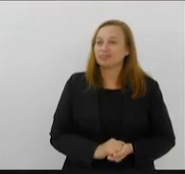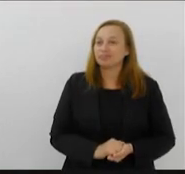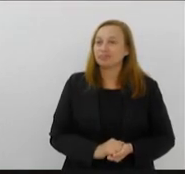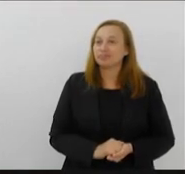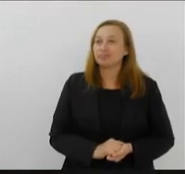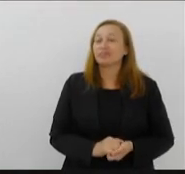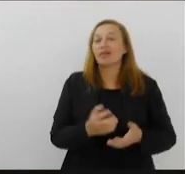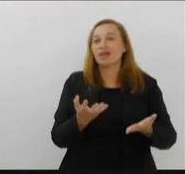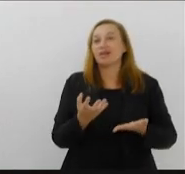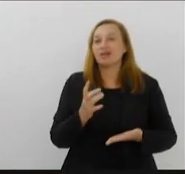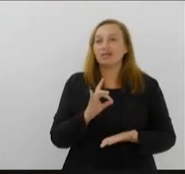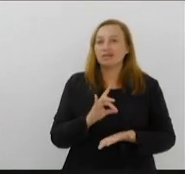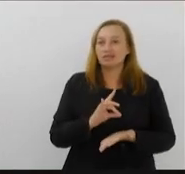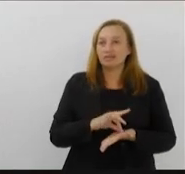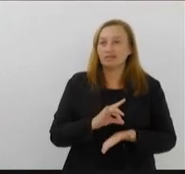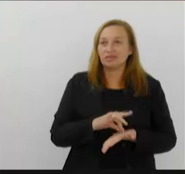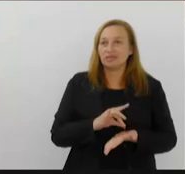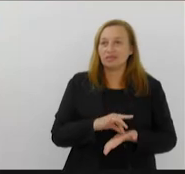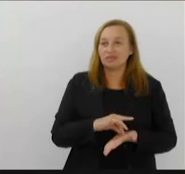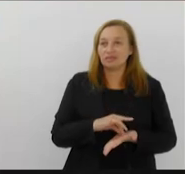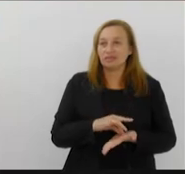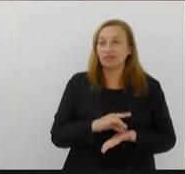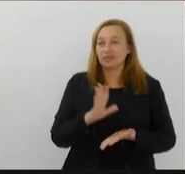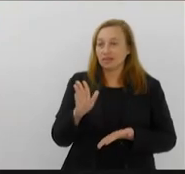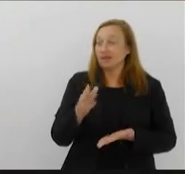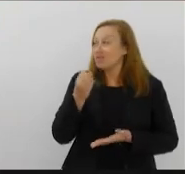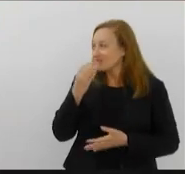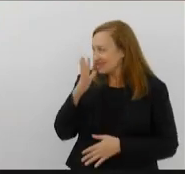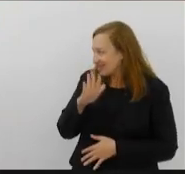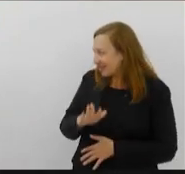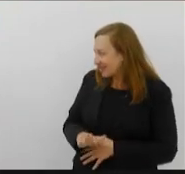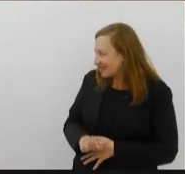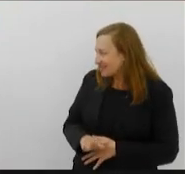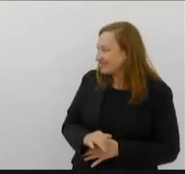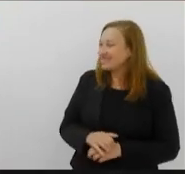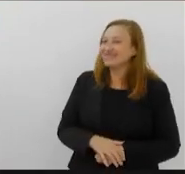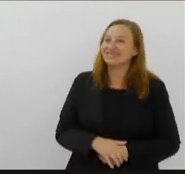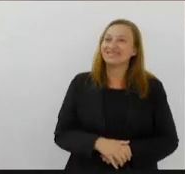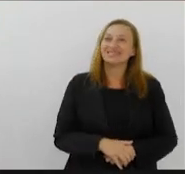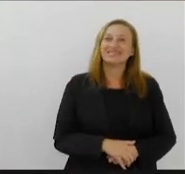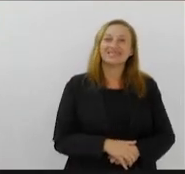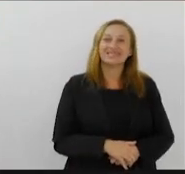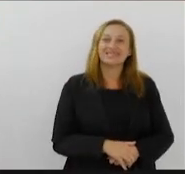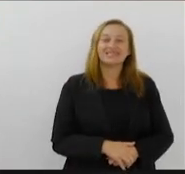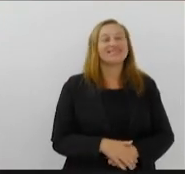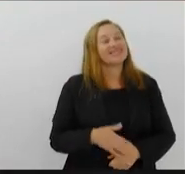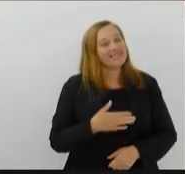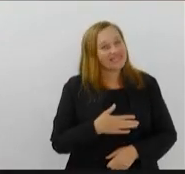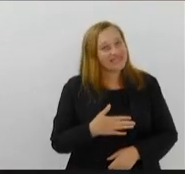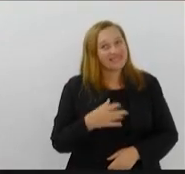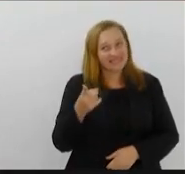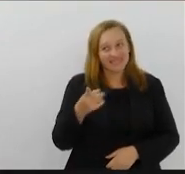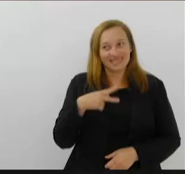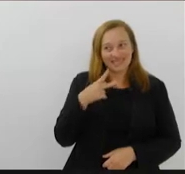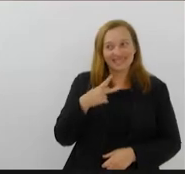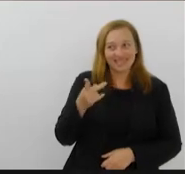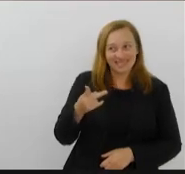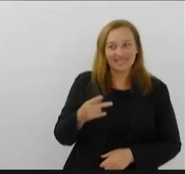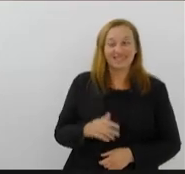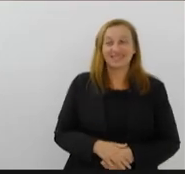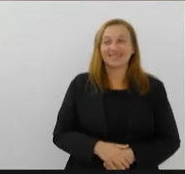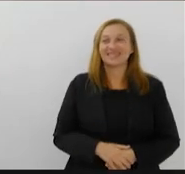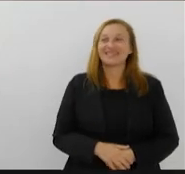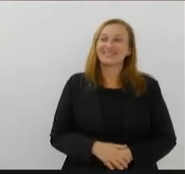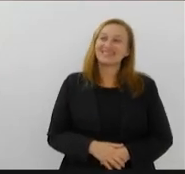eu queria, na verdade, aliás, deixa eu fazer de novo. Boa tarde. Boa tarde. Agora o pessoal foi na primeira, tá vendo? Sempre funciona.